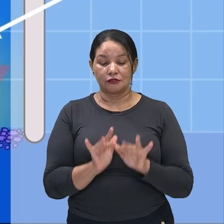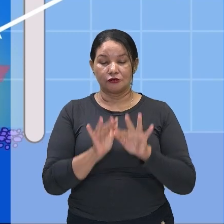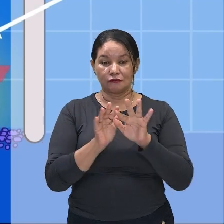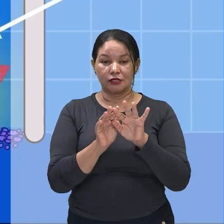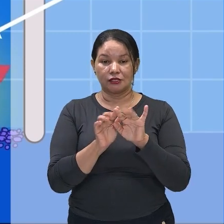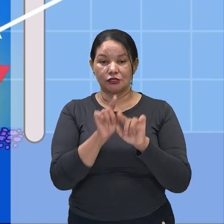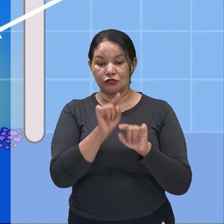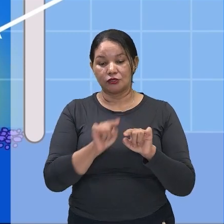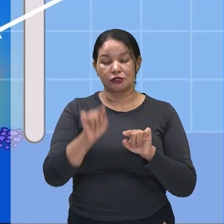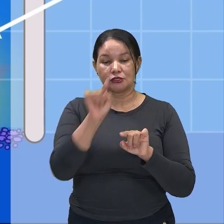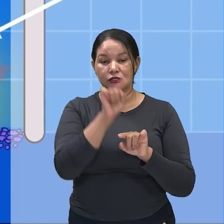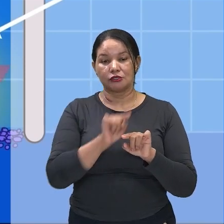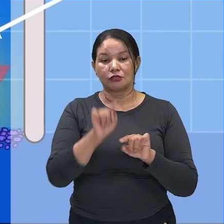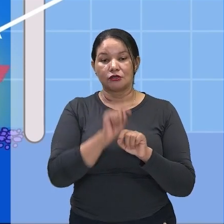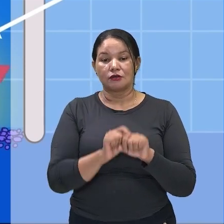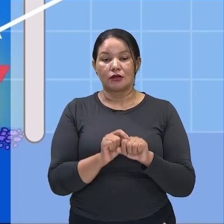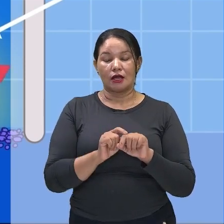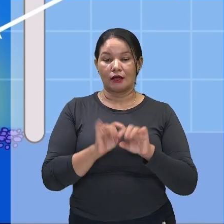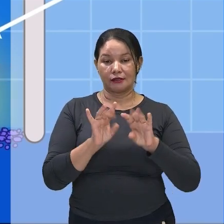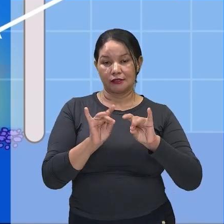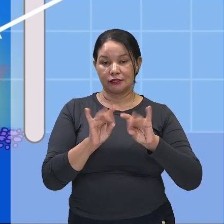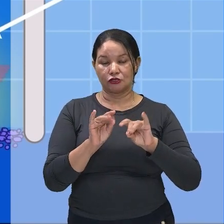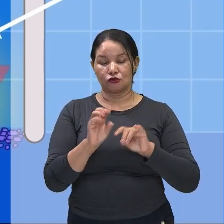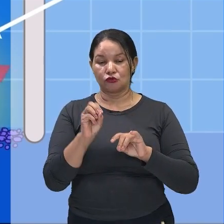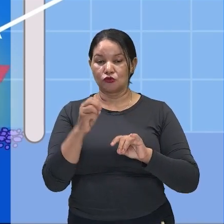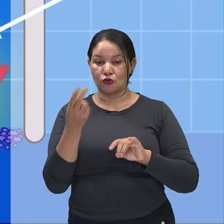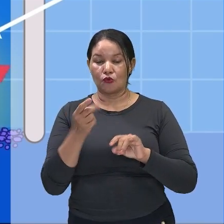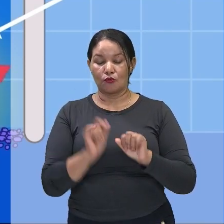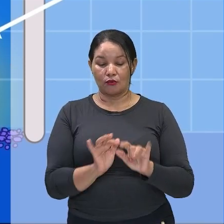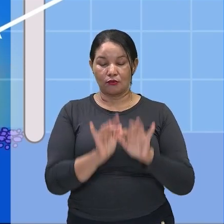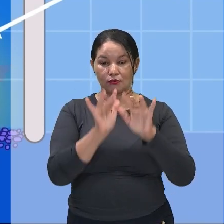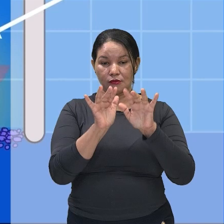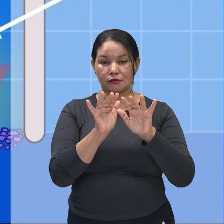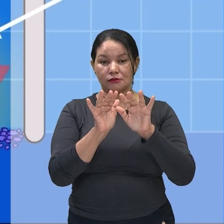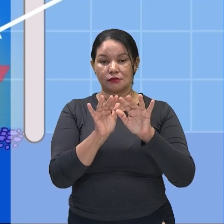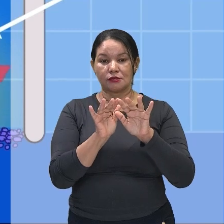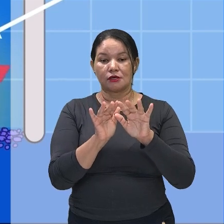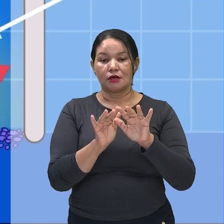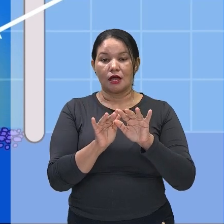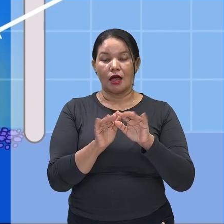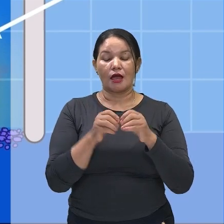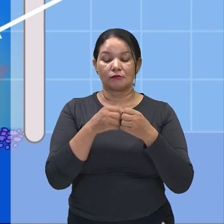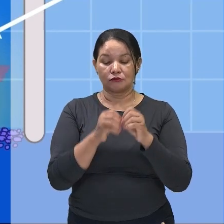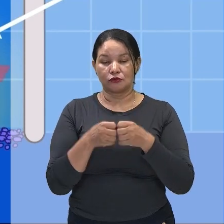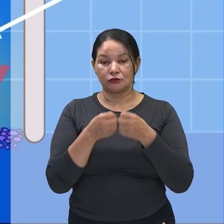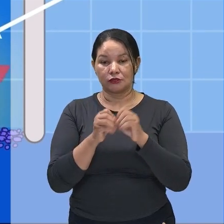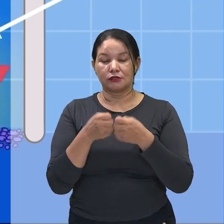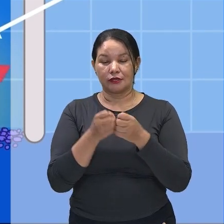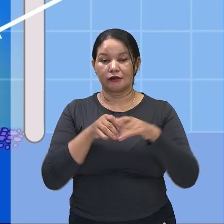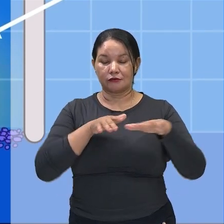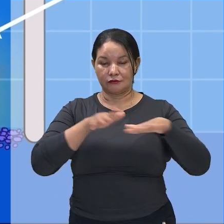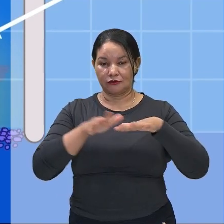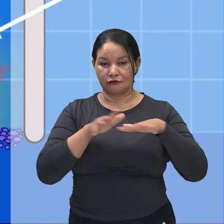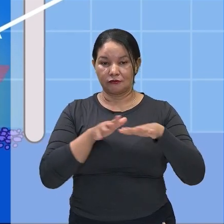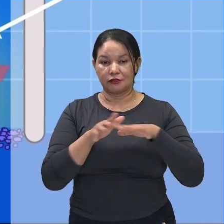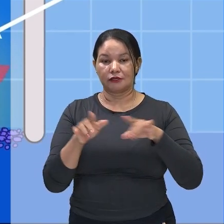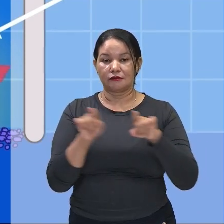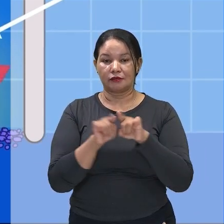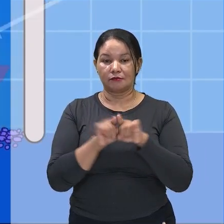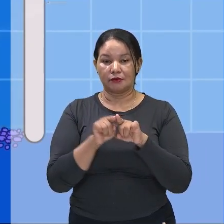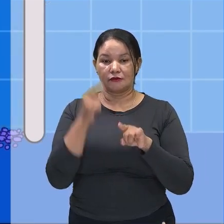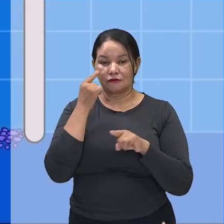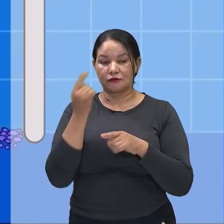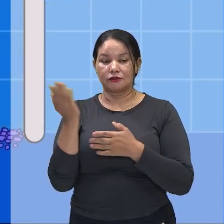calor em fluidos, sendo líquidos ou gases, devido à movimentação das moléculas, das